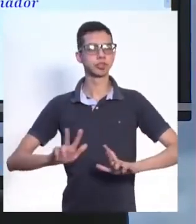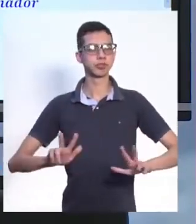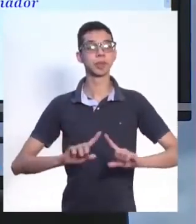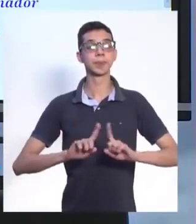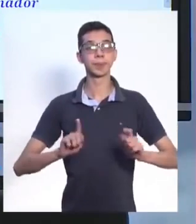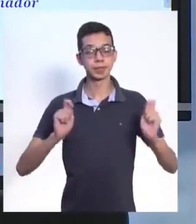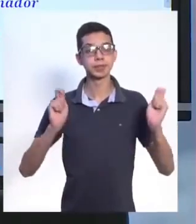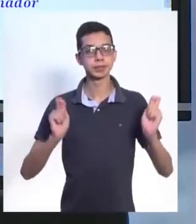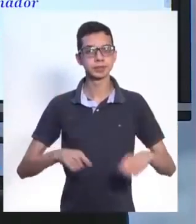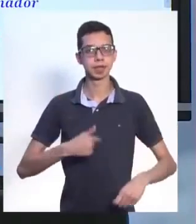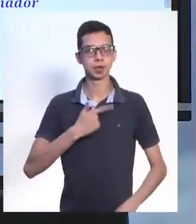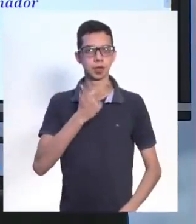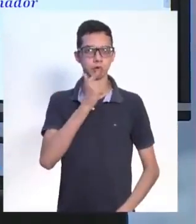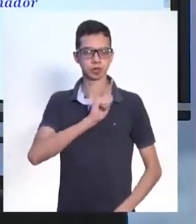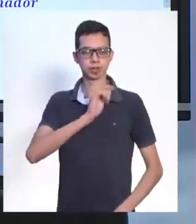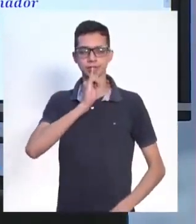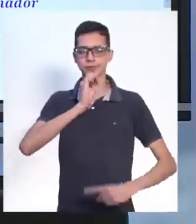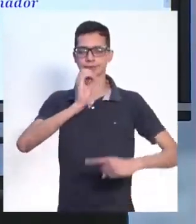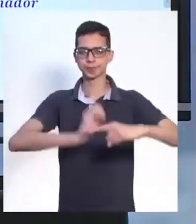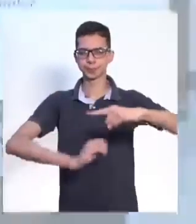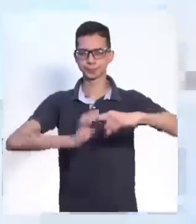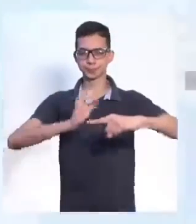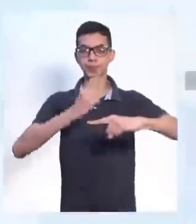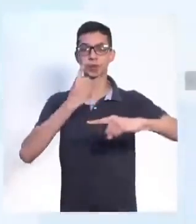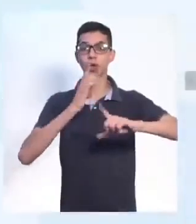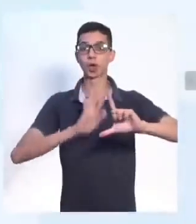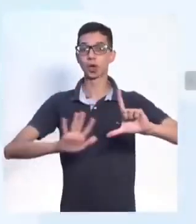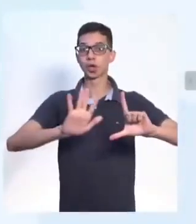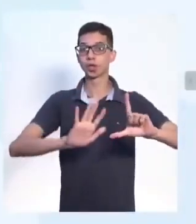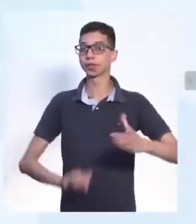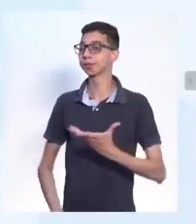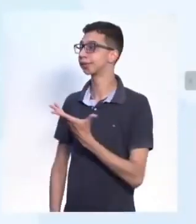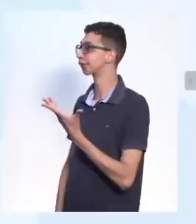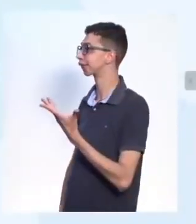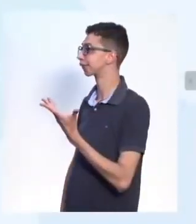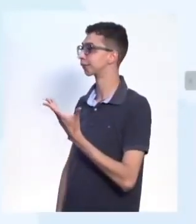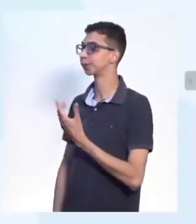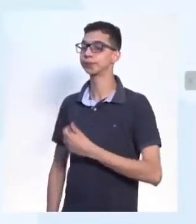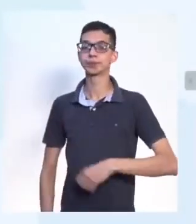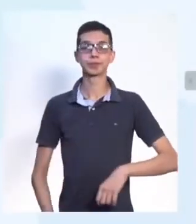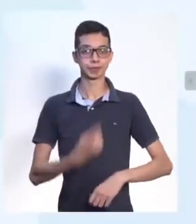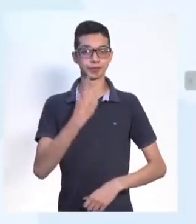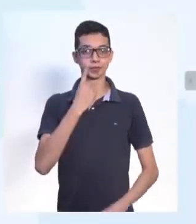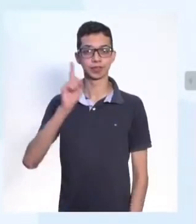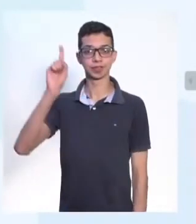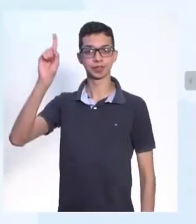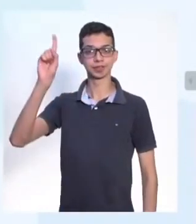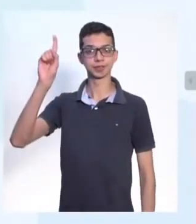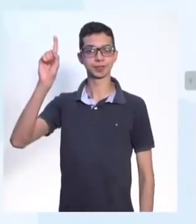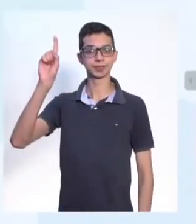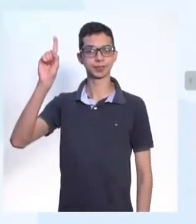ali, uma fração. Pode pôr na tela para ele, diretor? Que é o 2/5 aqui, ó.